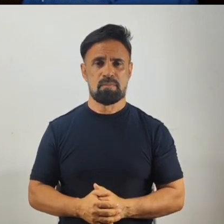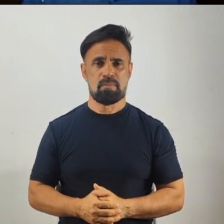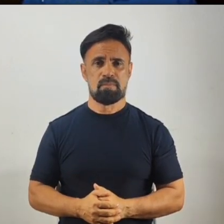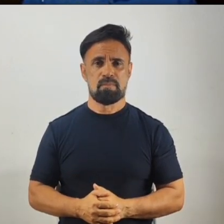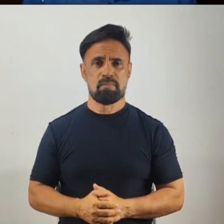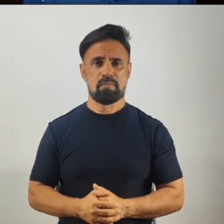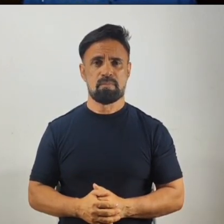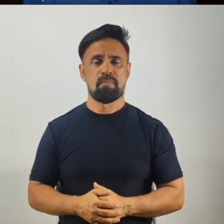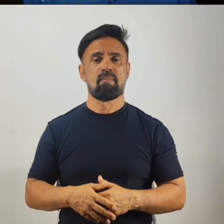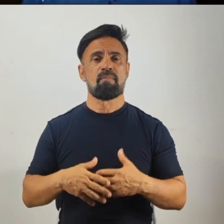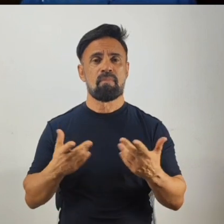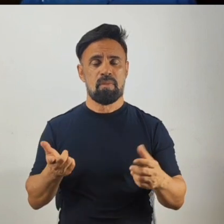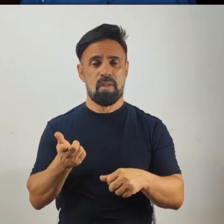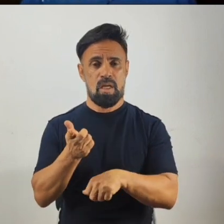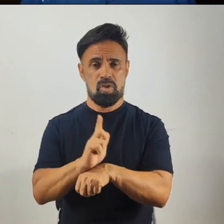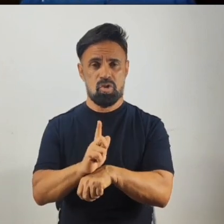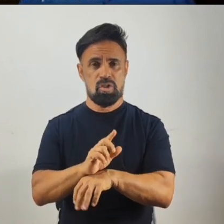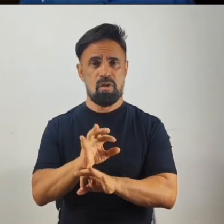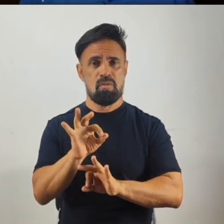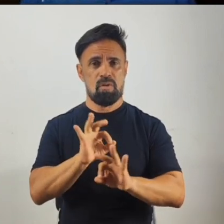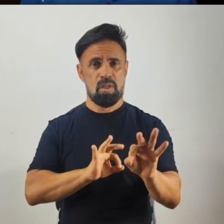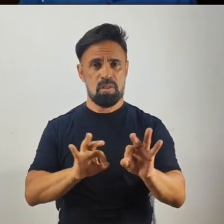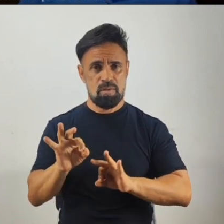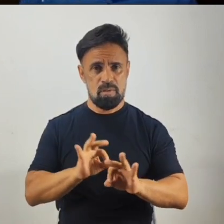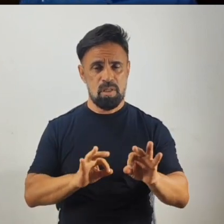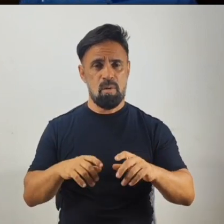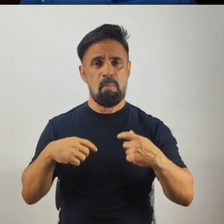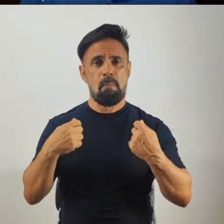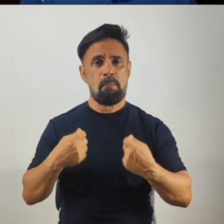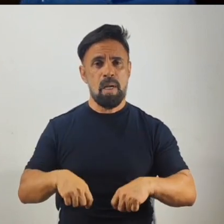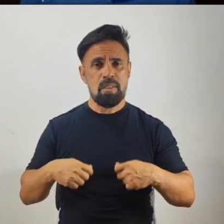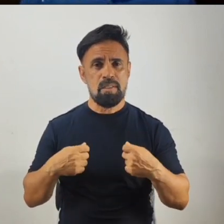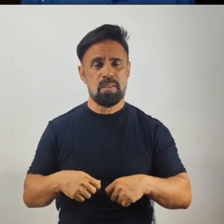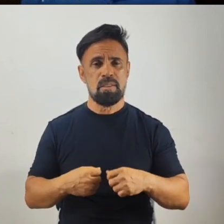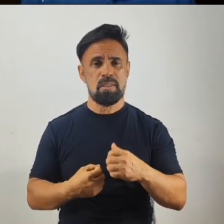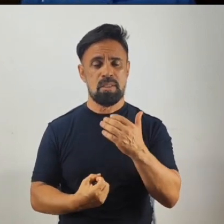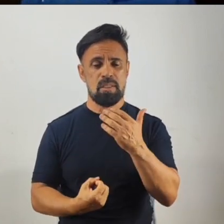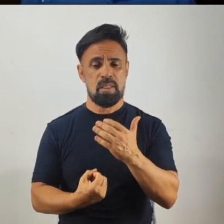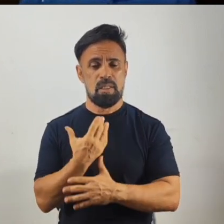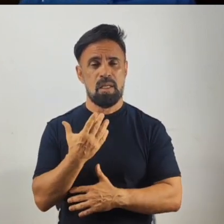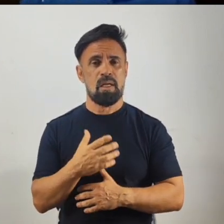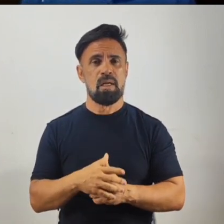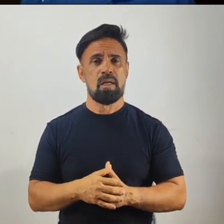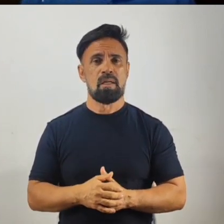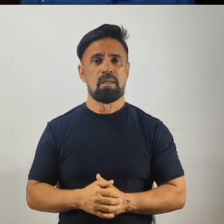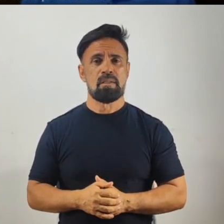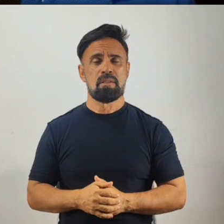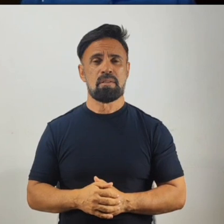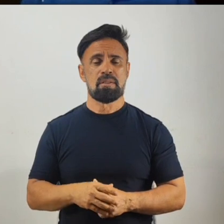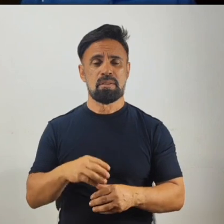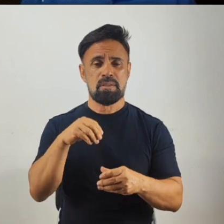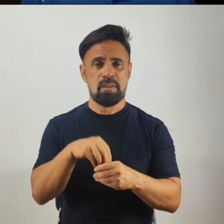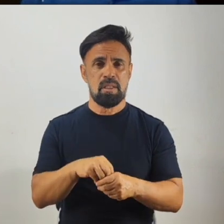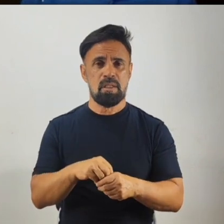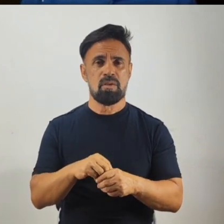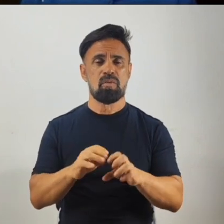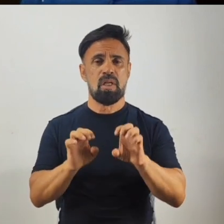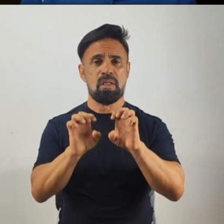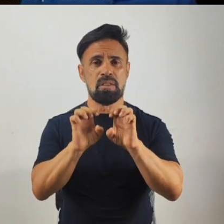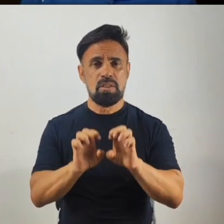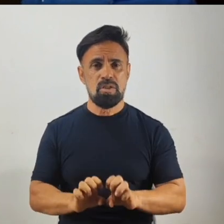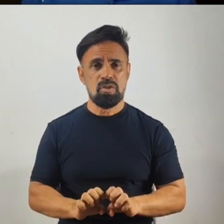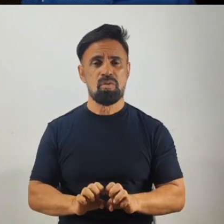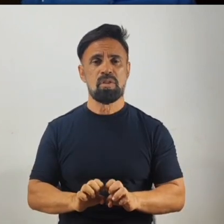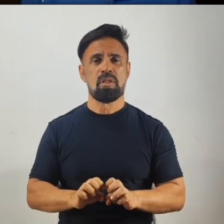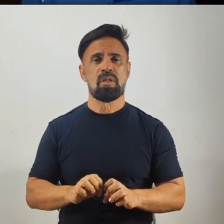Com isso, nós queremos dizer que a gestão organizacional ela precisa criar, dentro